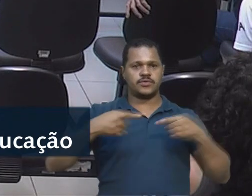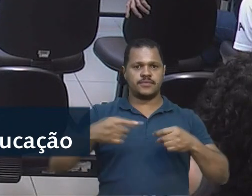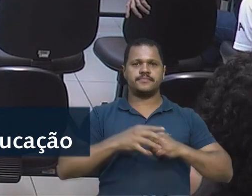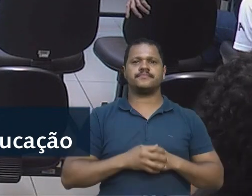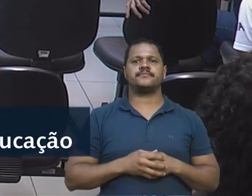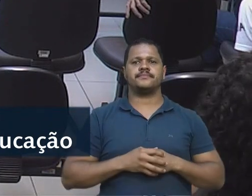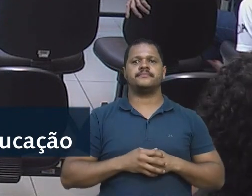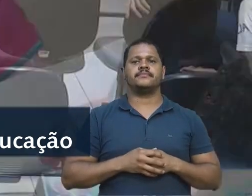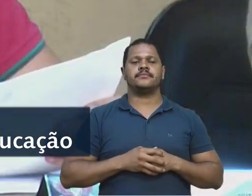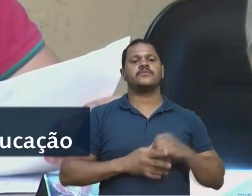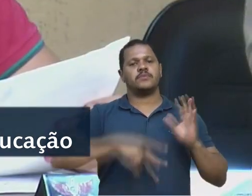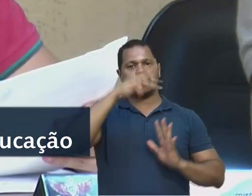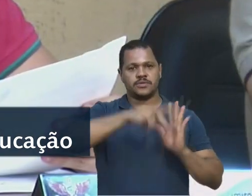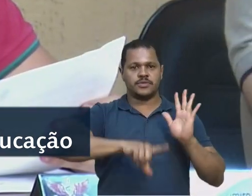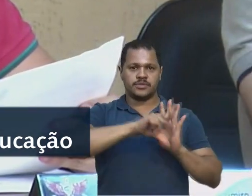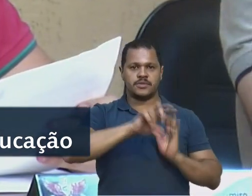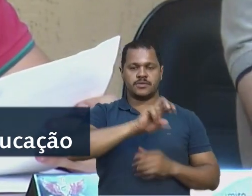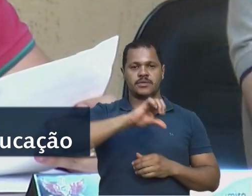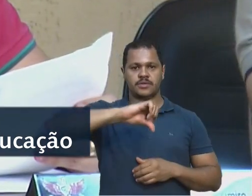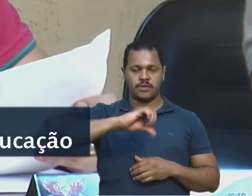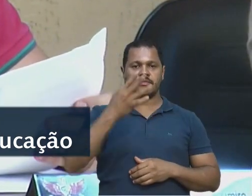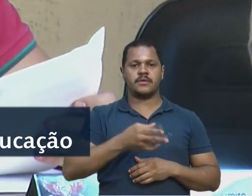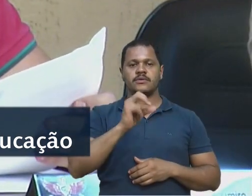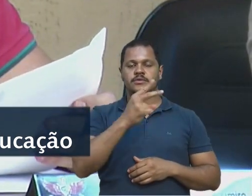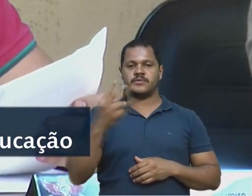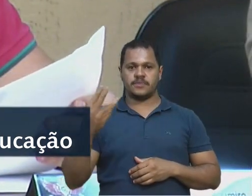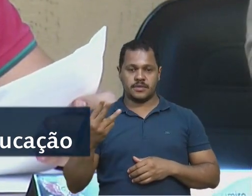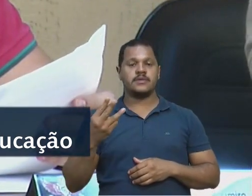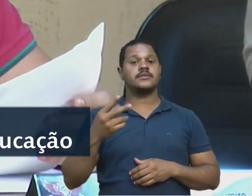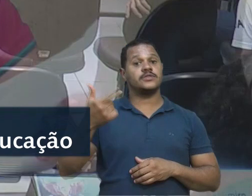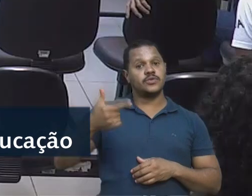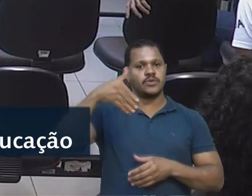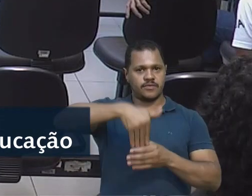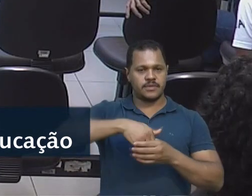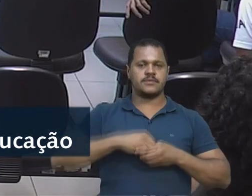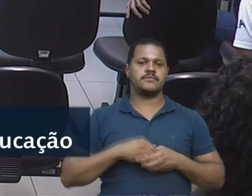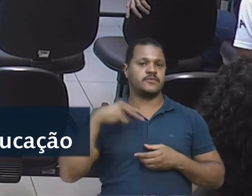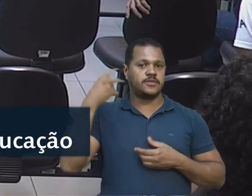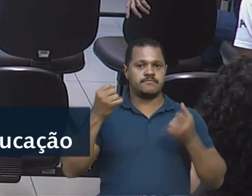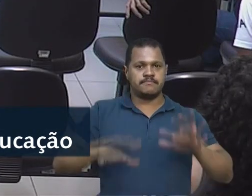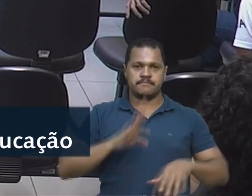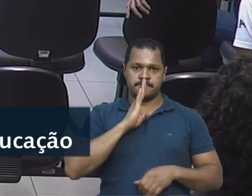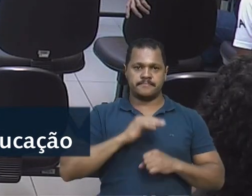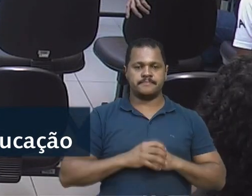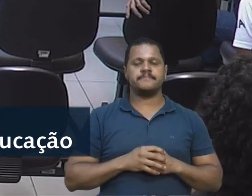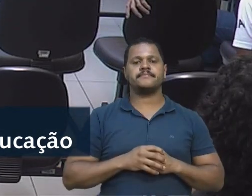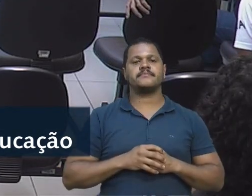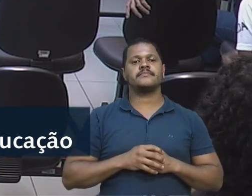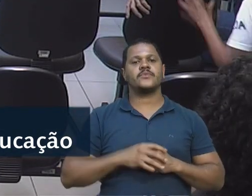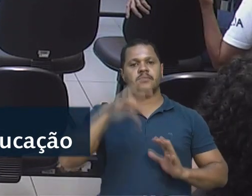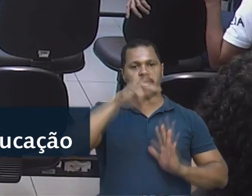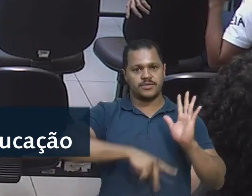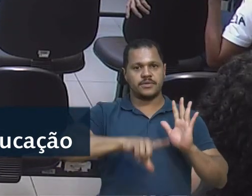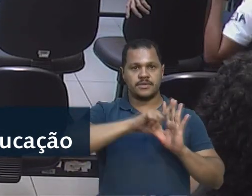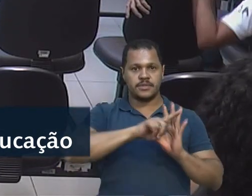terça-feira em reunião este ordinária realizada no fim da noite foi aprovado em definitivo o projeto